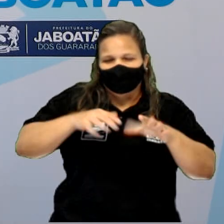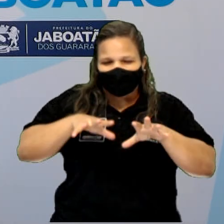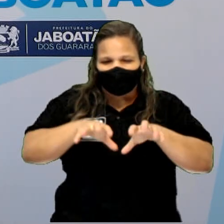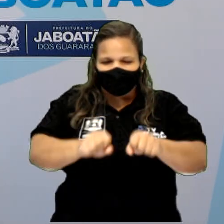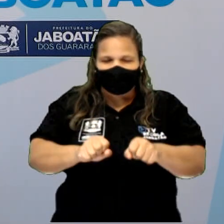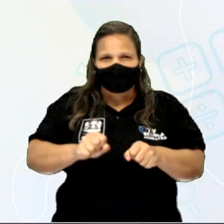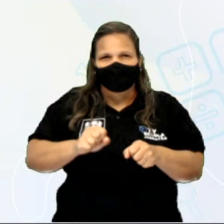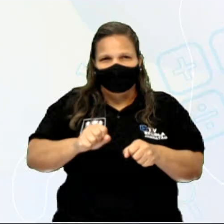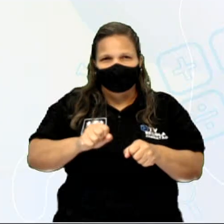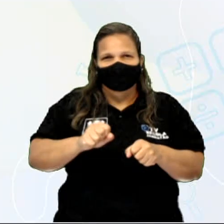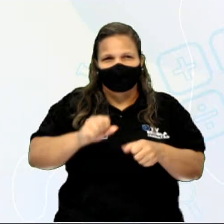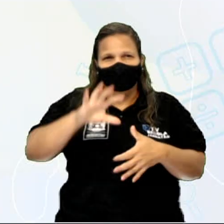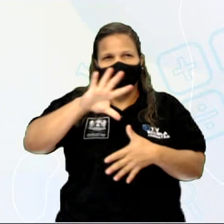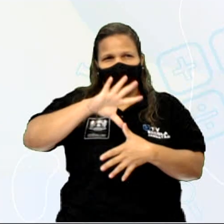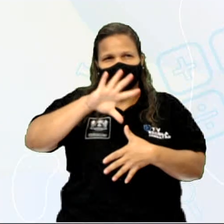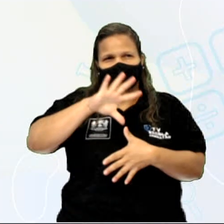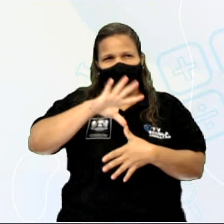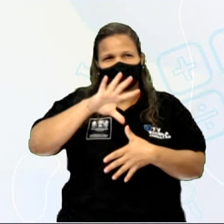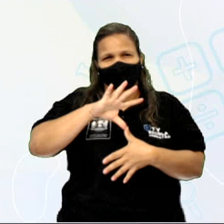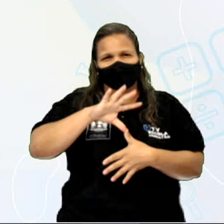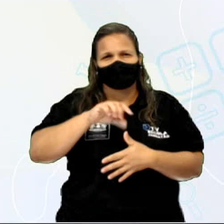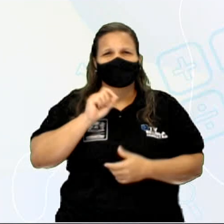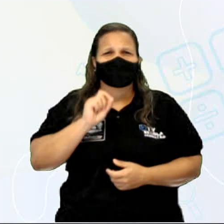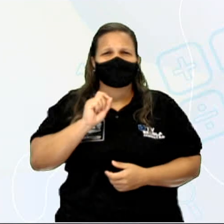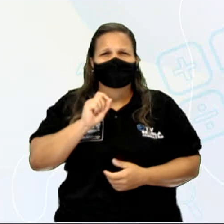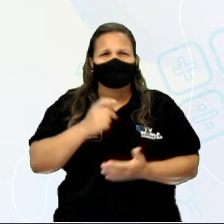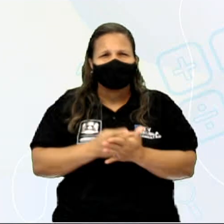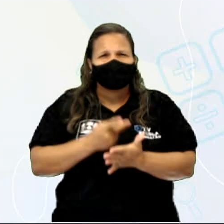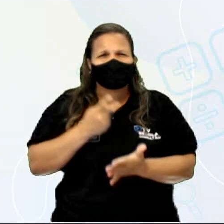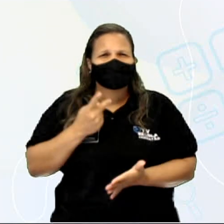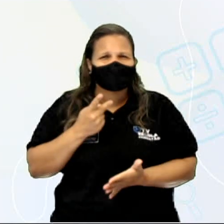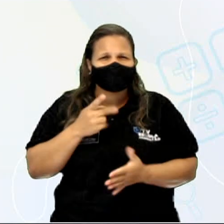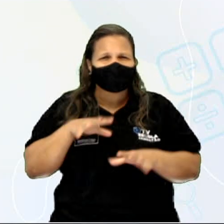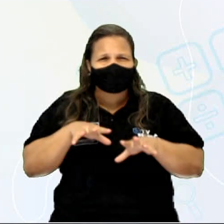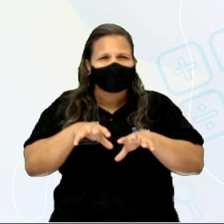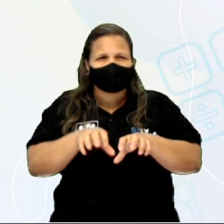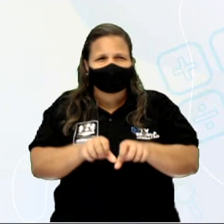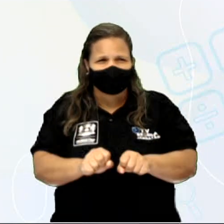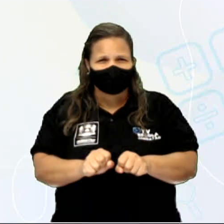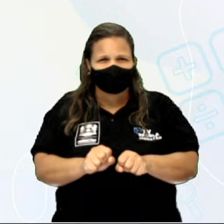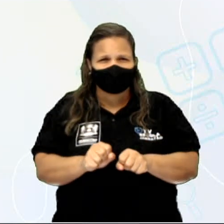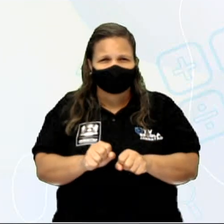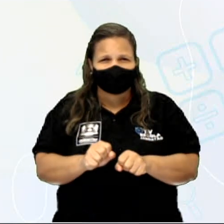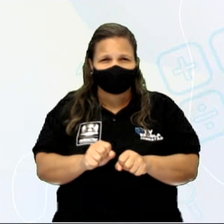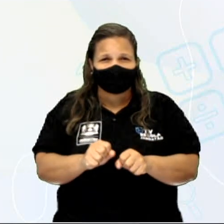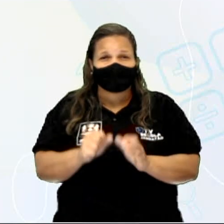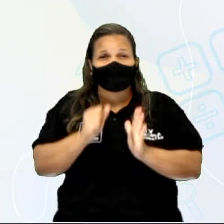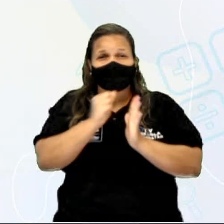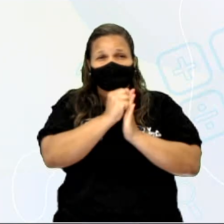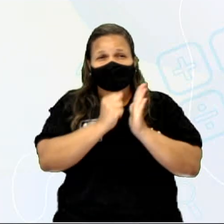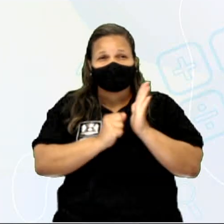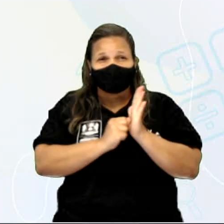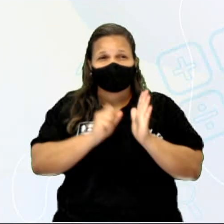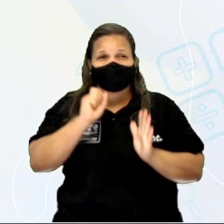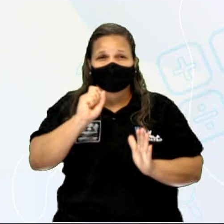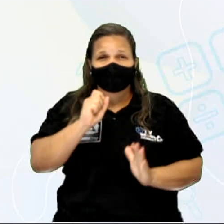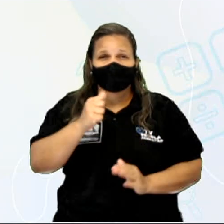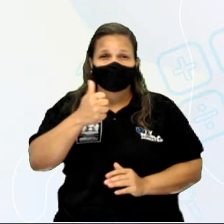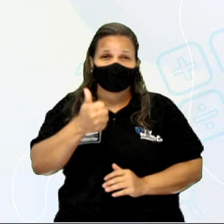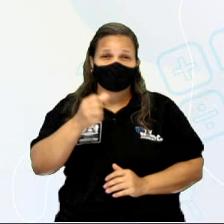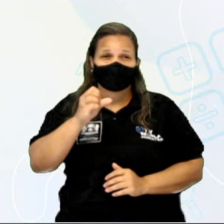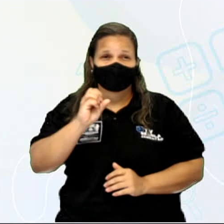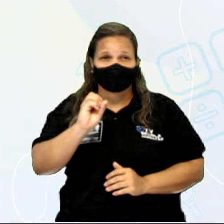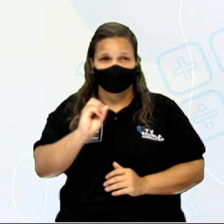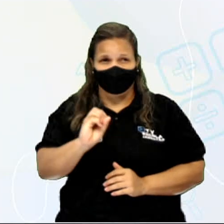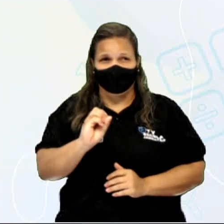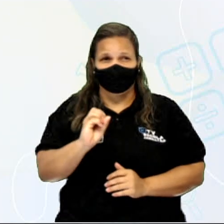Bom, qual foi o saldo dessa conquista? A partir do século XVI, a América então conheceu a dominação mais cruel que se teve notícia.